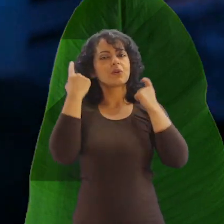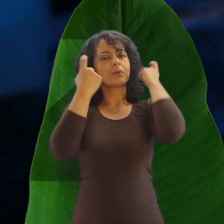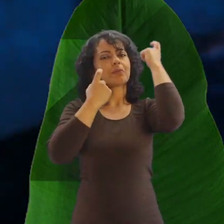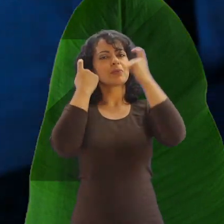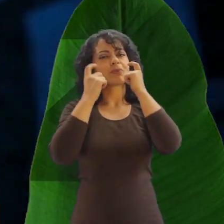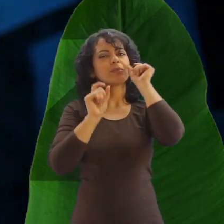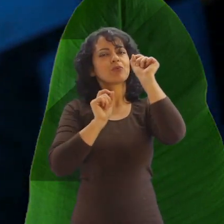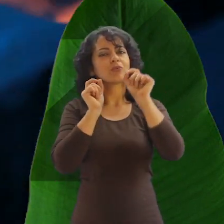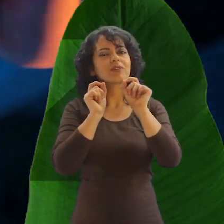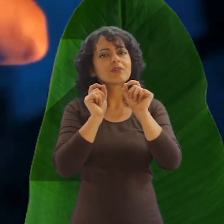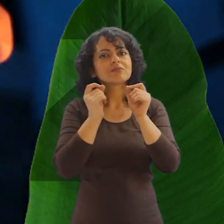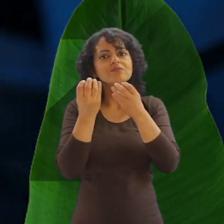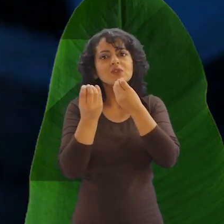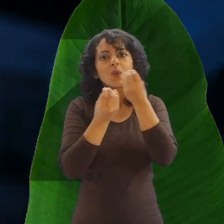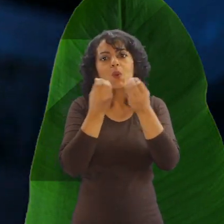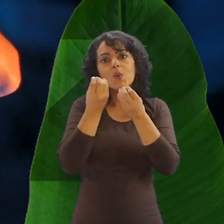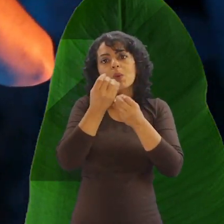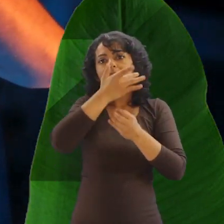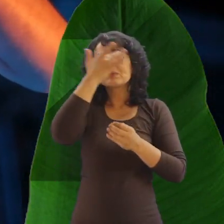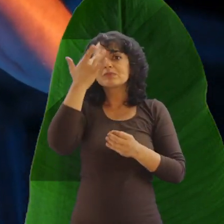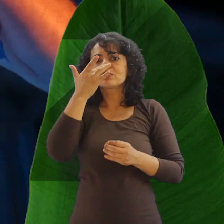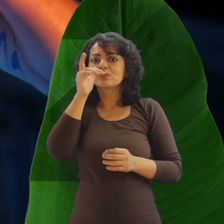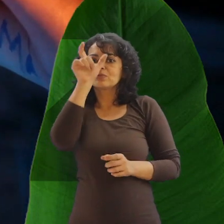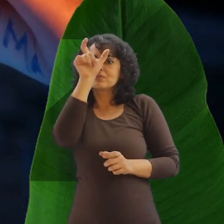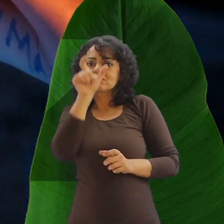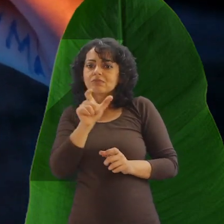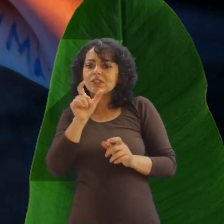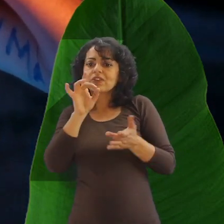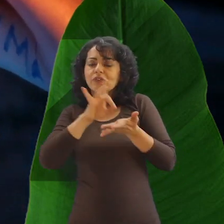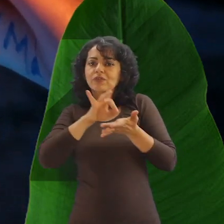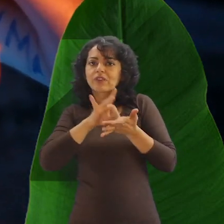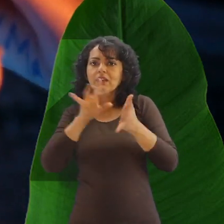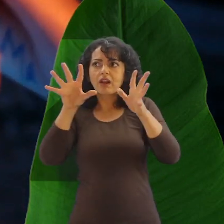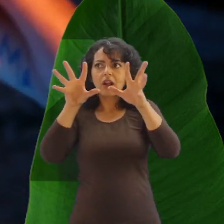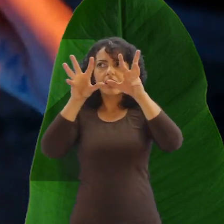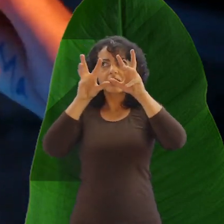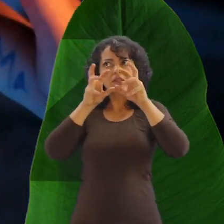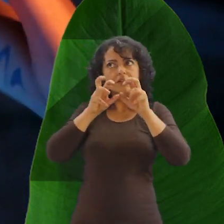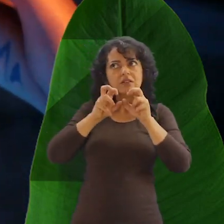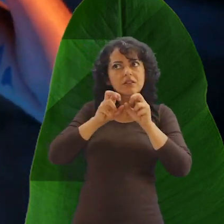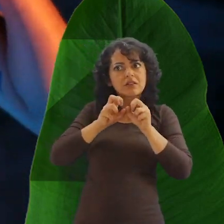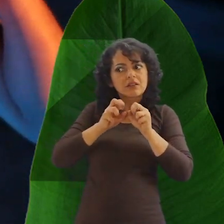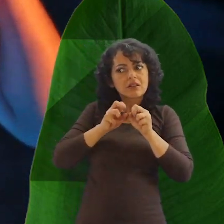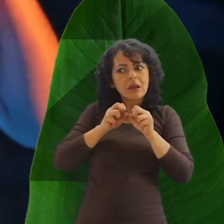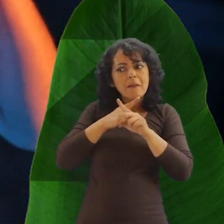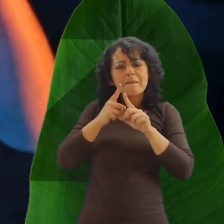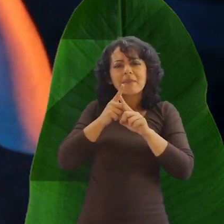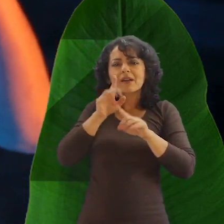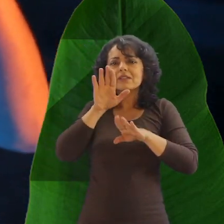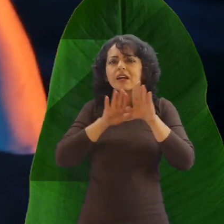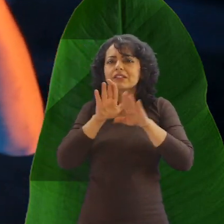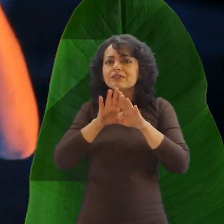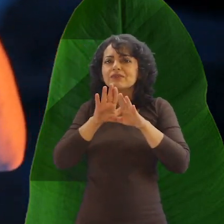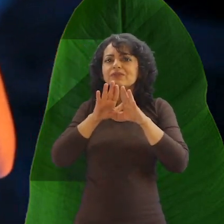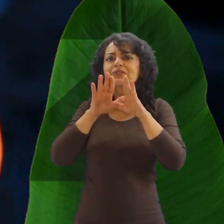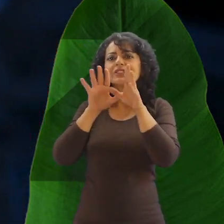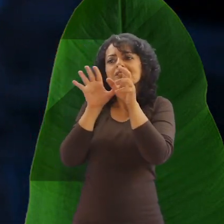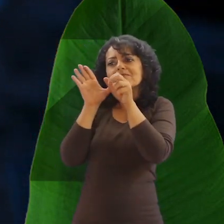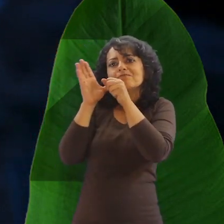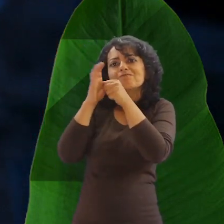assimilação de uma estrutura que destrói e invisibiliza certos grupos